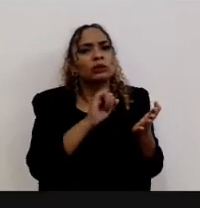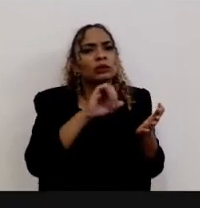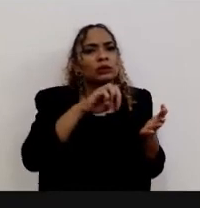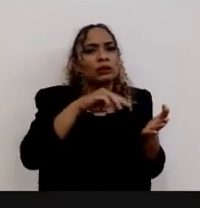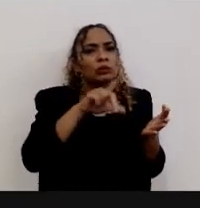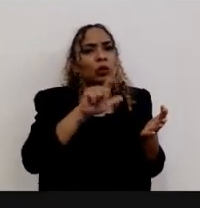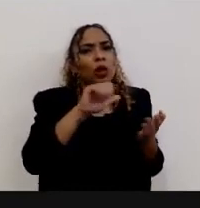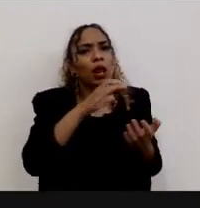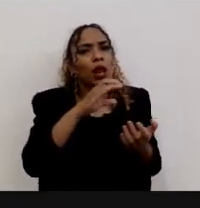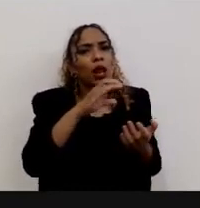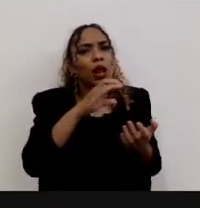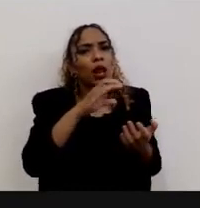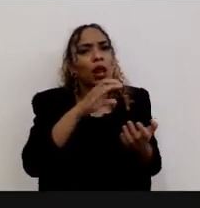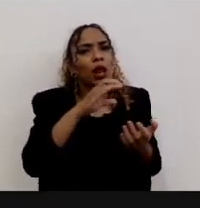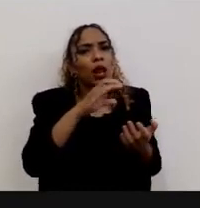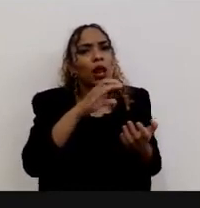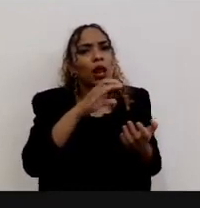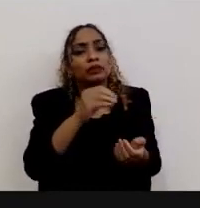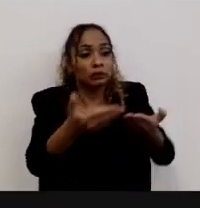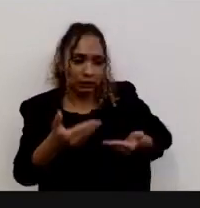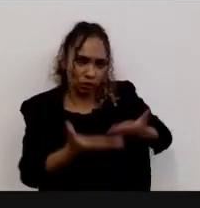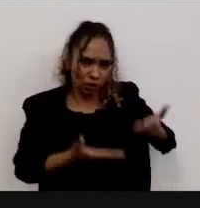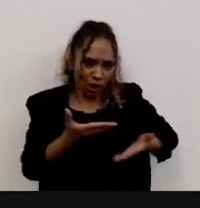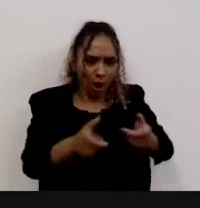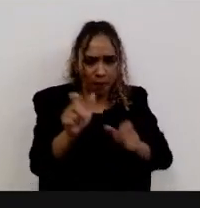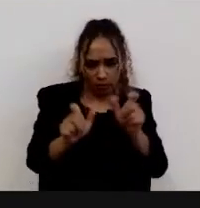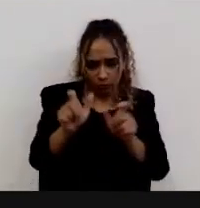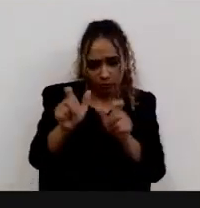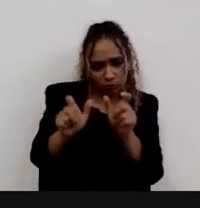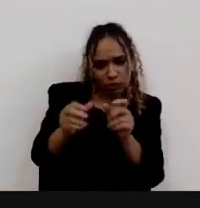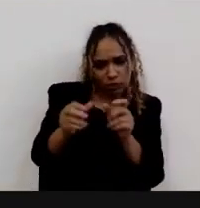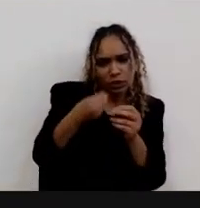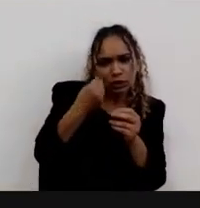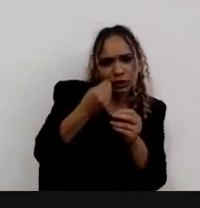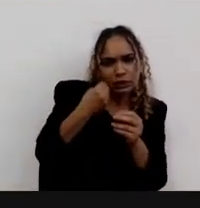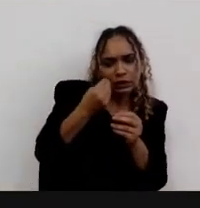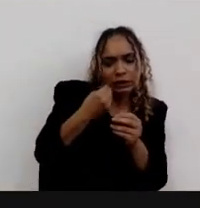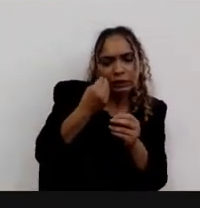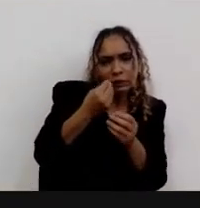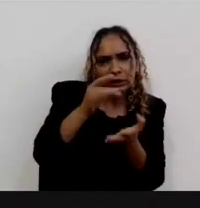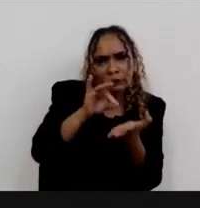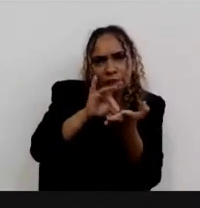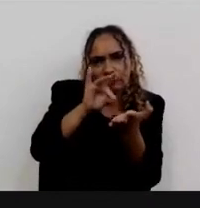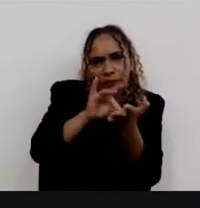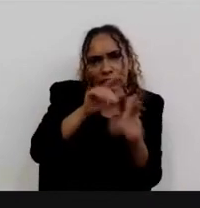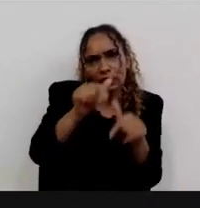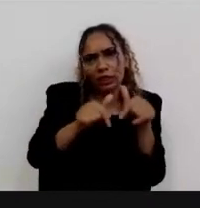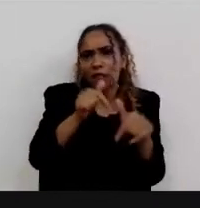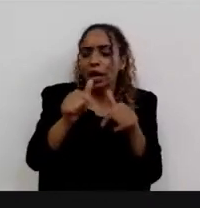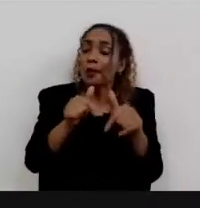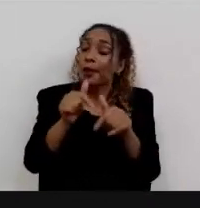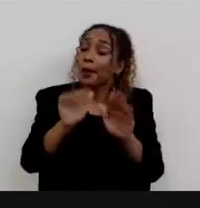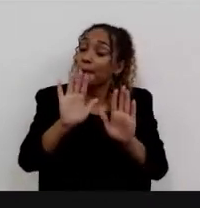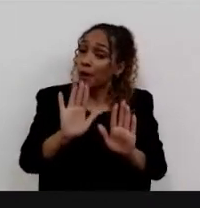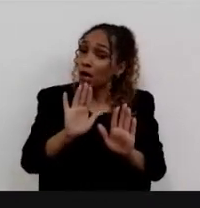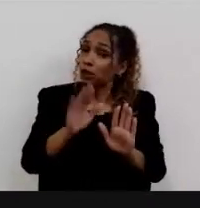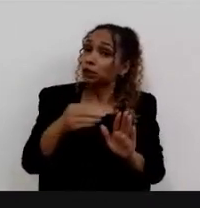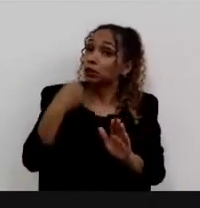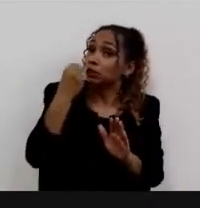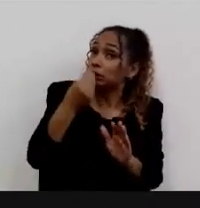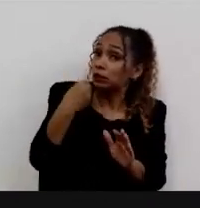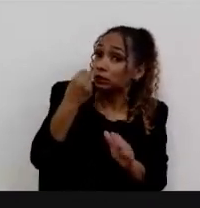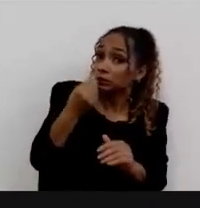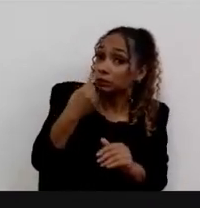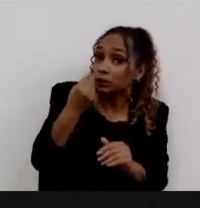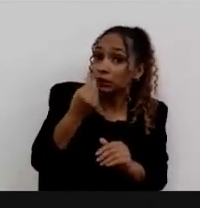trazer os colaboradores, as pessoas de uma forma geral, para a vivência de situações reais de trabalho. Só que essas